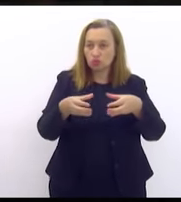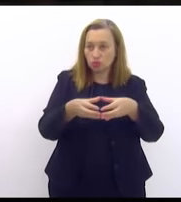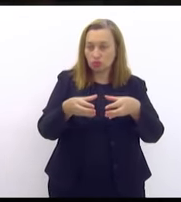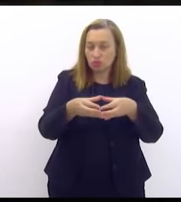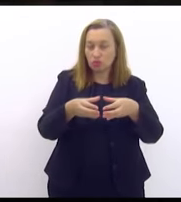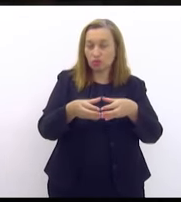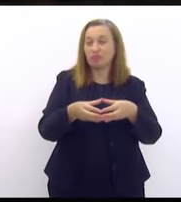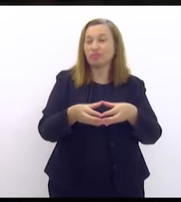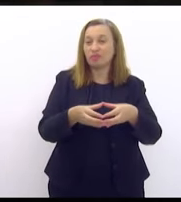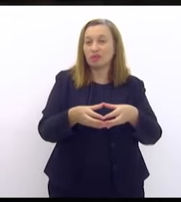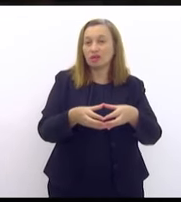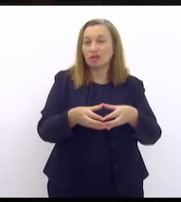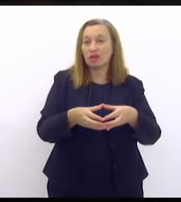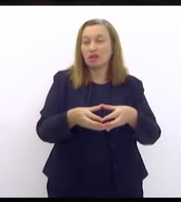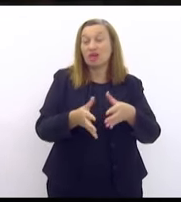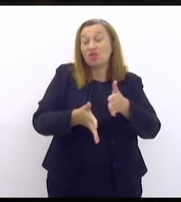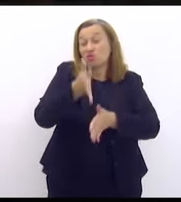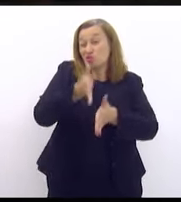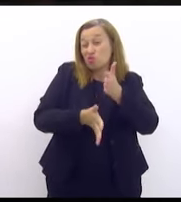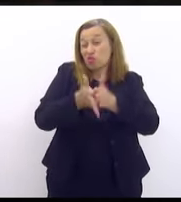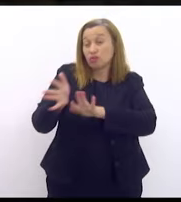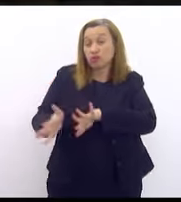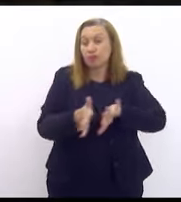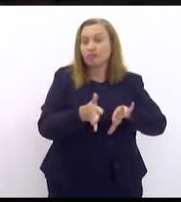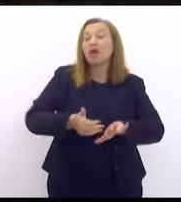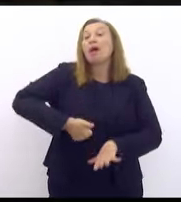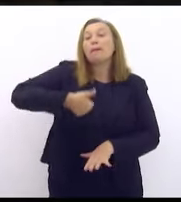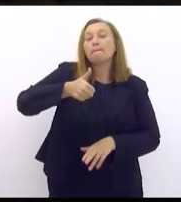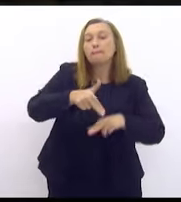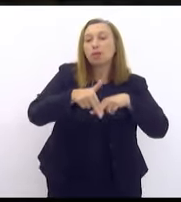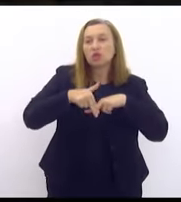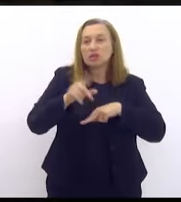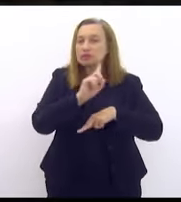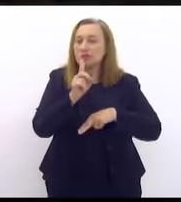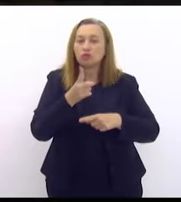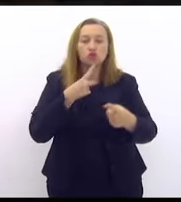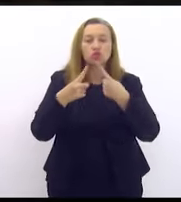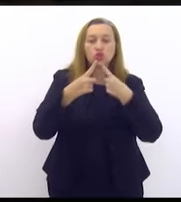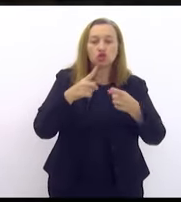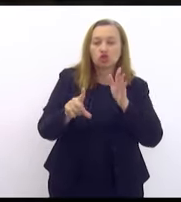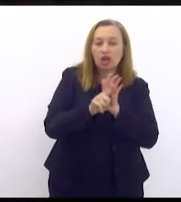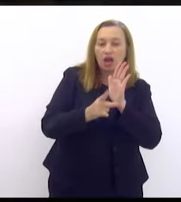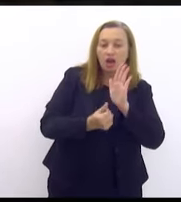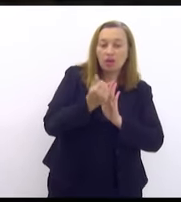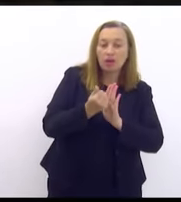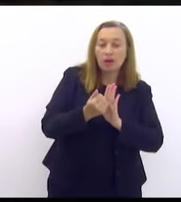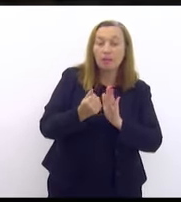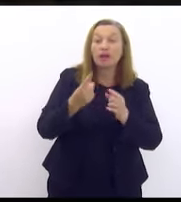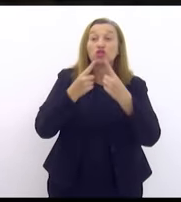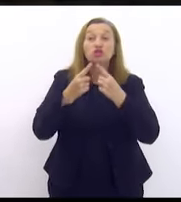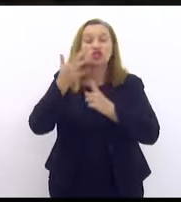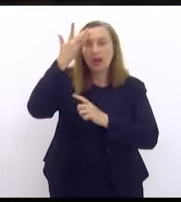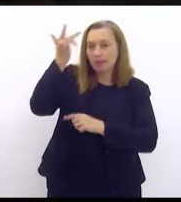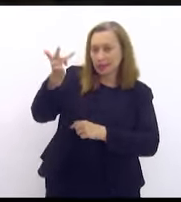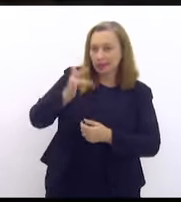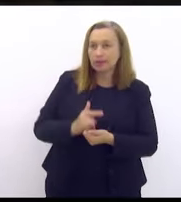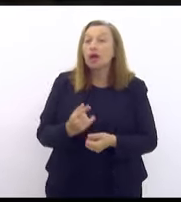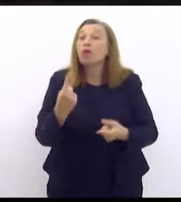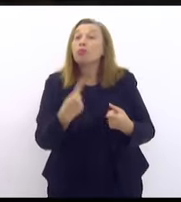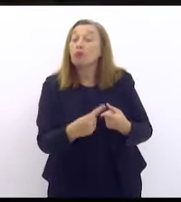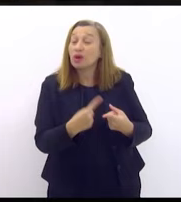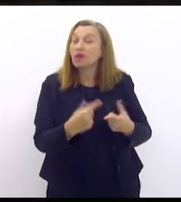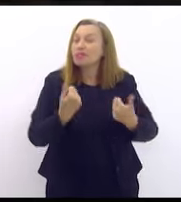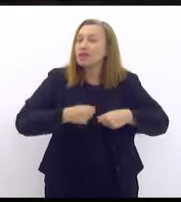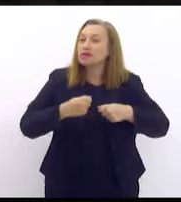primeira recomendação. Por isso, não discutir a LOA para discuti-la amanhã, porque ela tem que